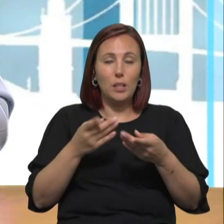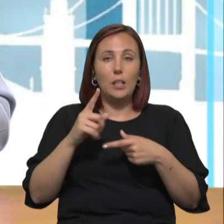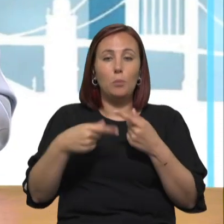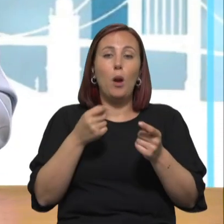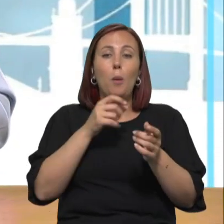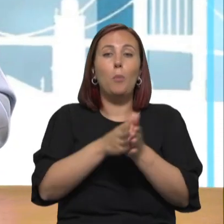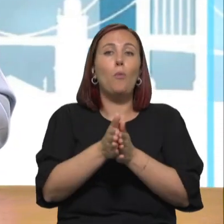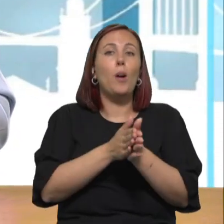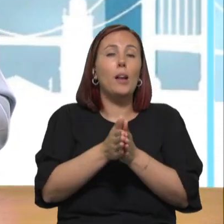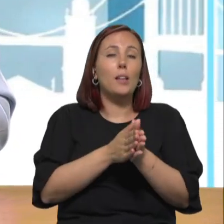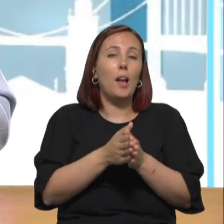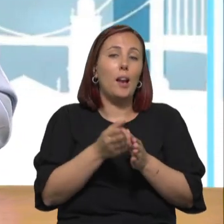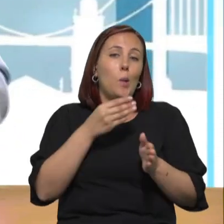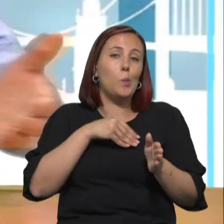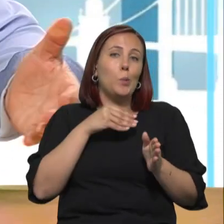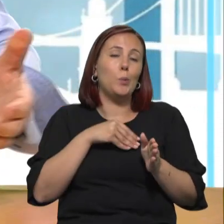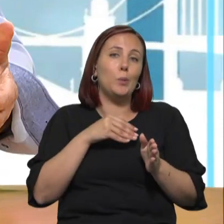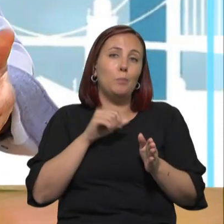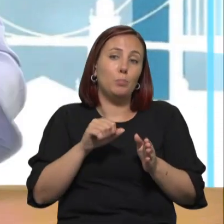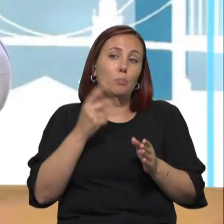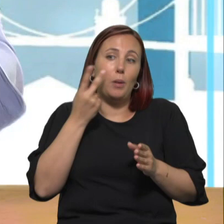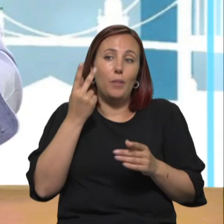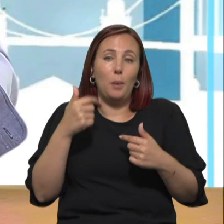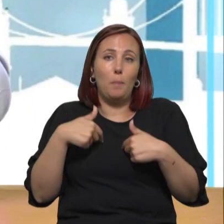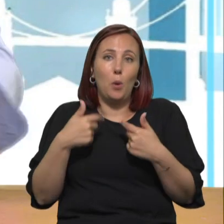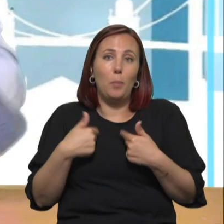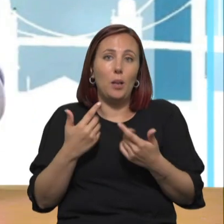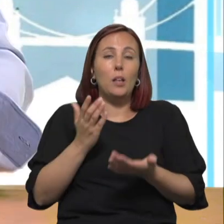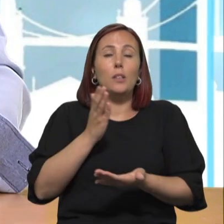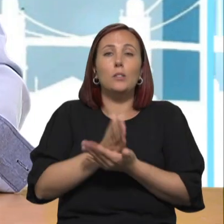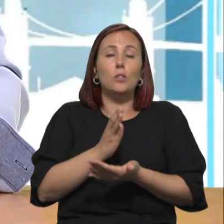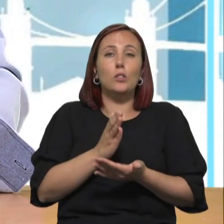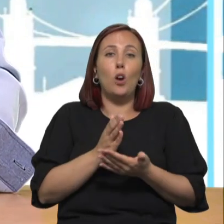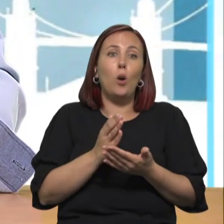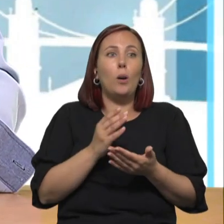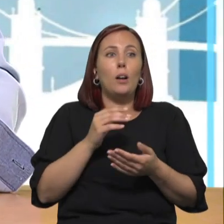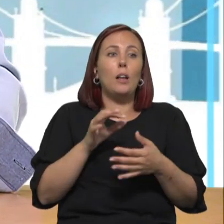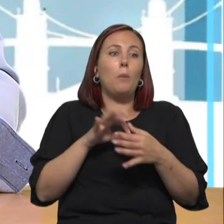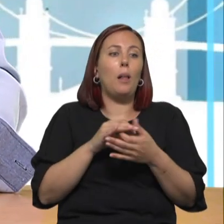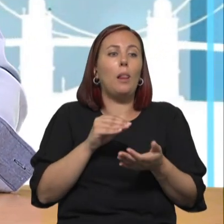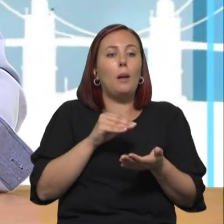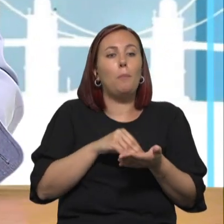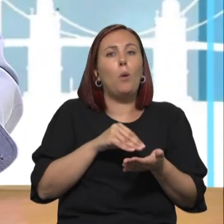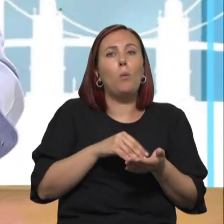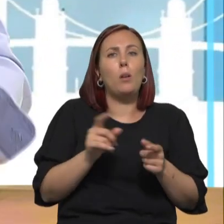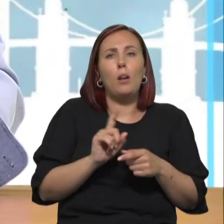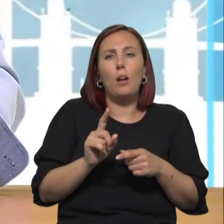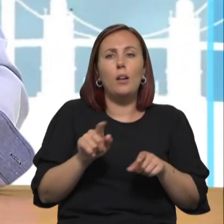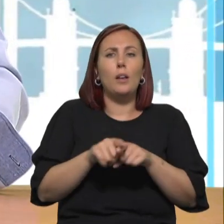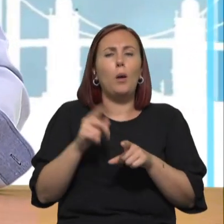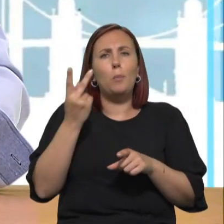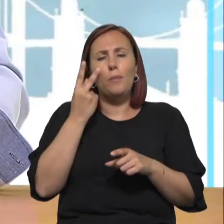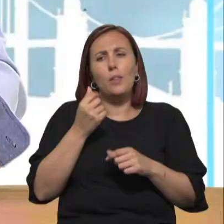seu rendimento para a sua vida, que não tem que ser só de subsistência, não é? Tem que ser uma vida